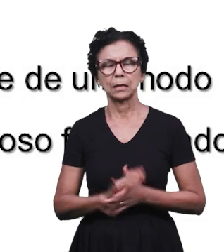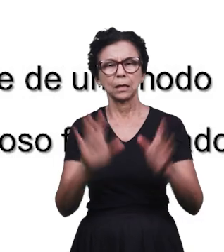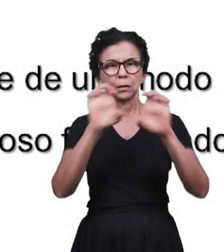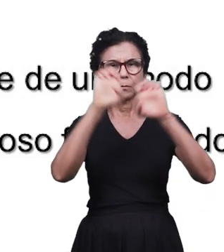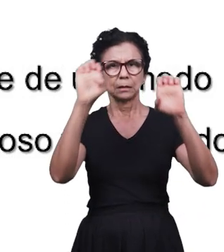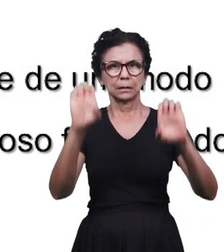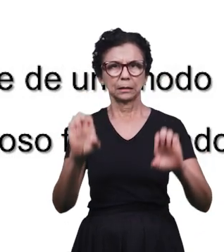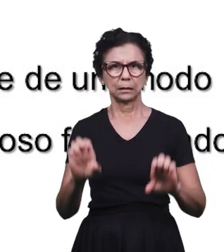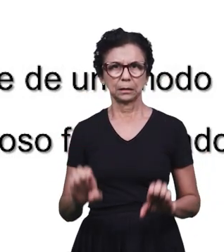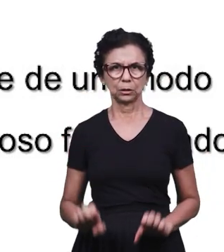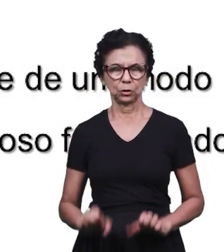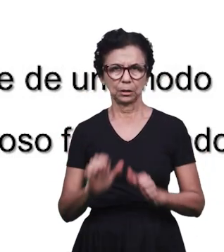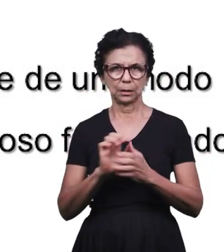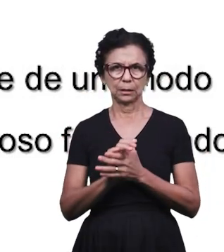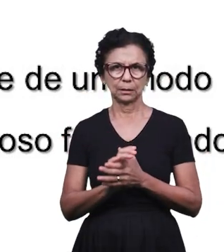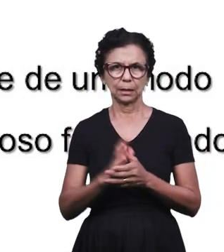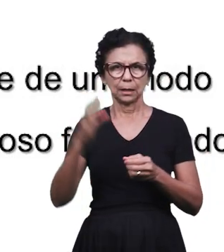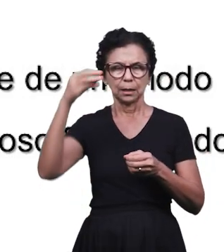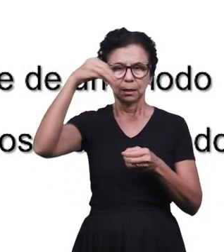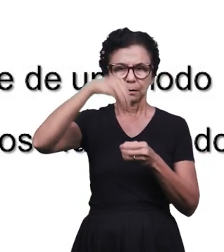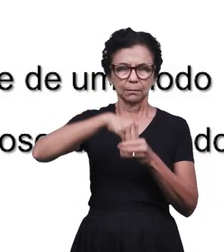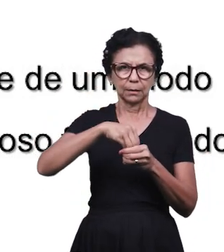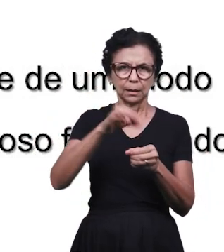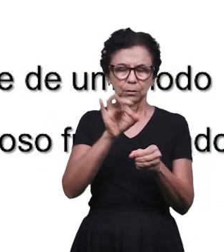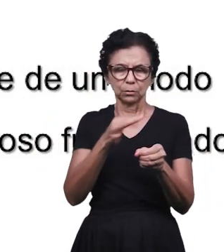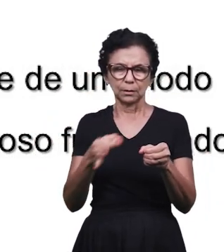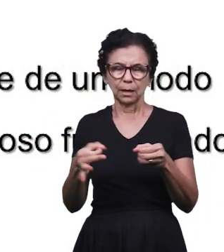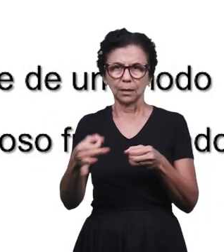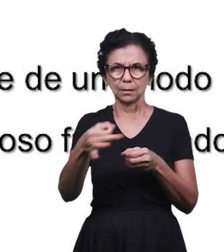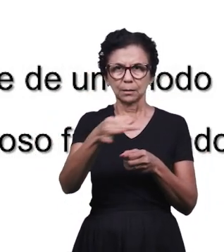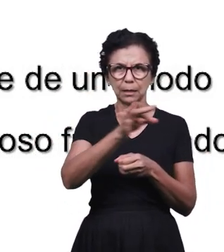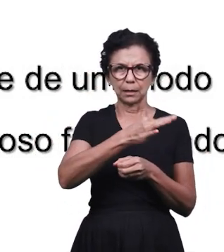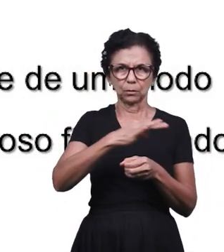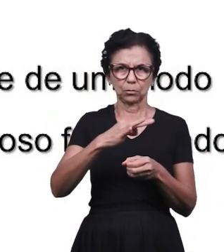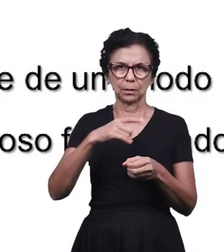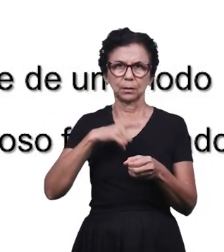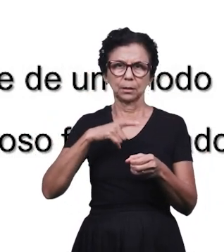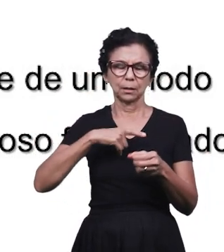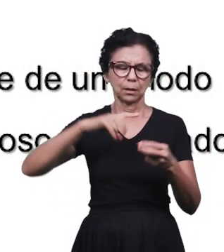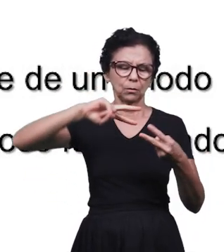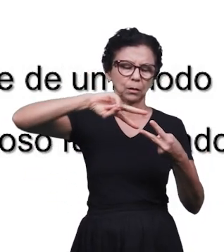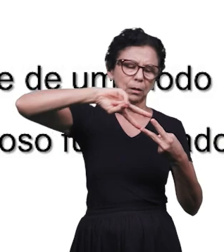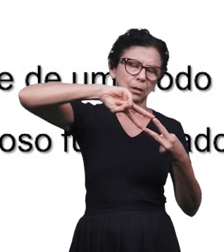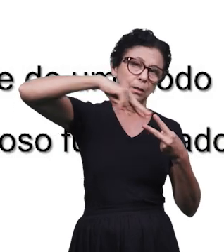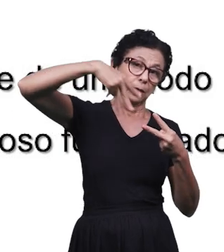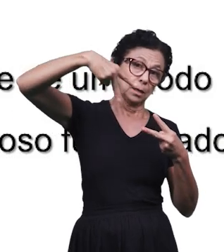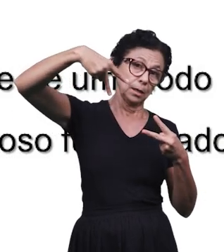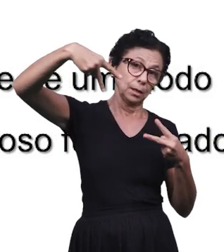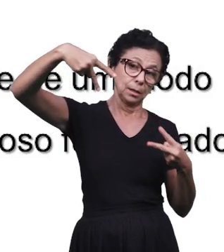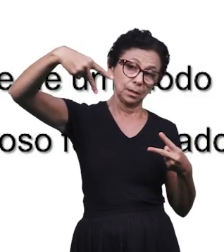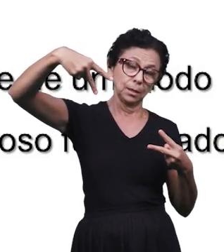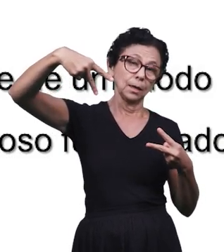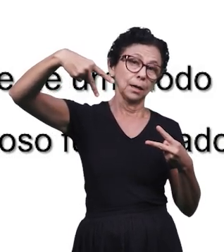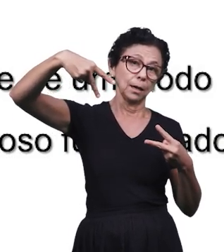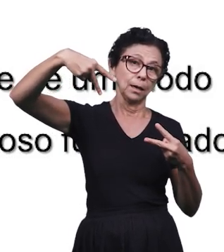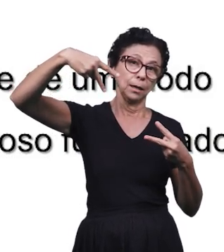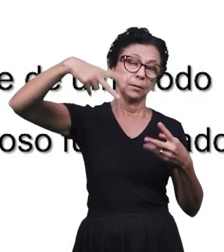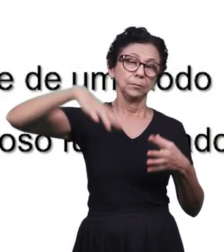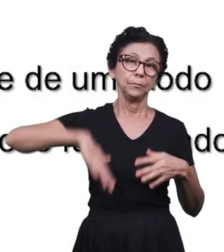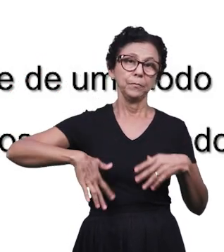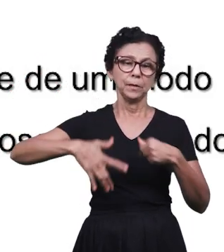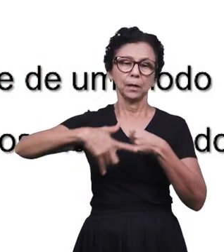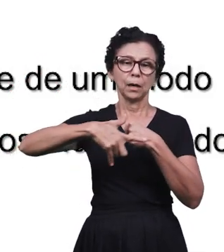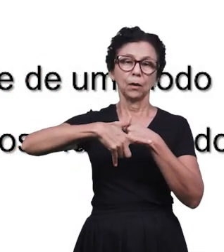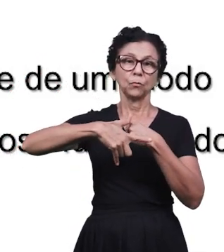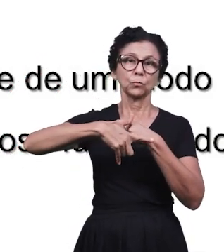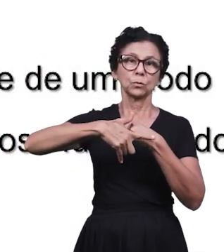da célula e que carrega o nosso material genético, DNA. O DNA, ele é responsável por